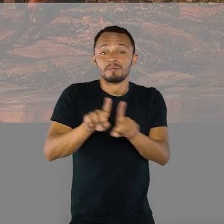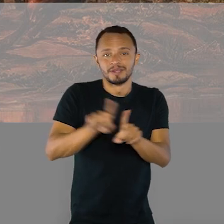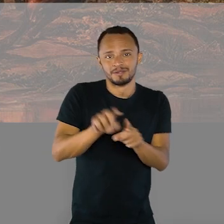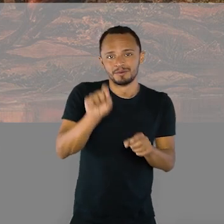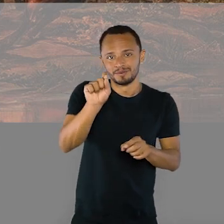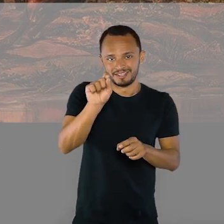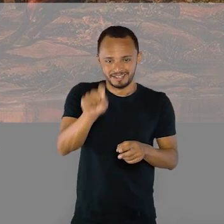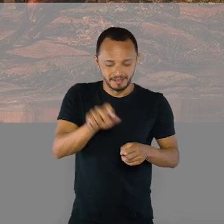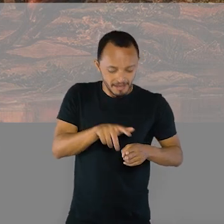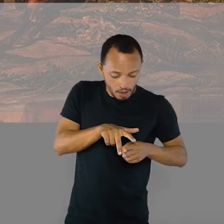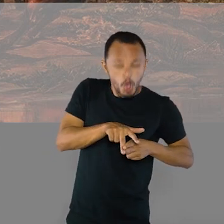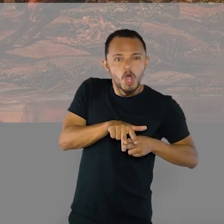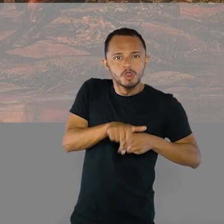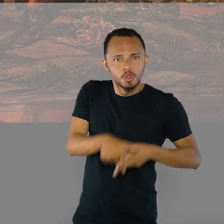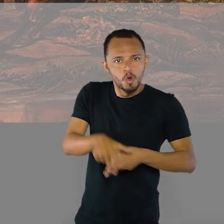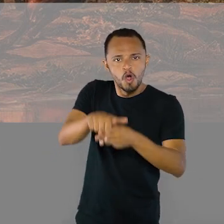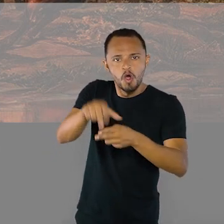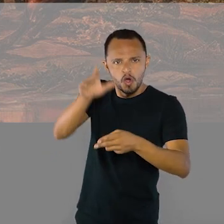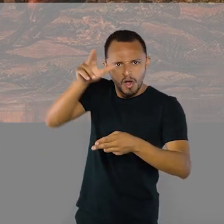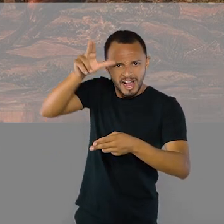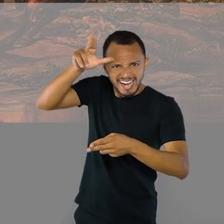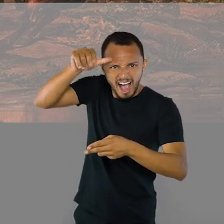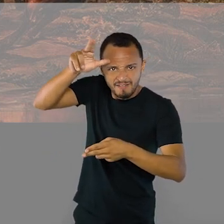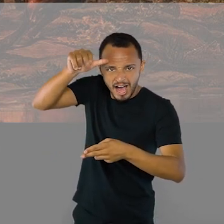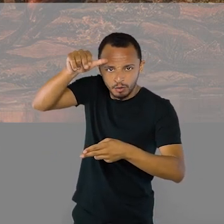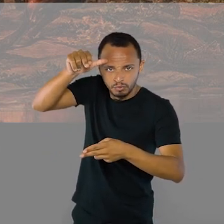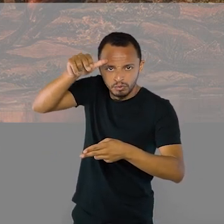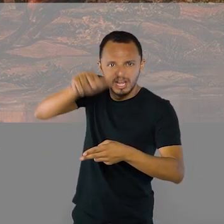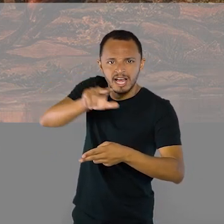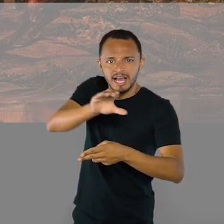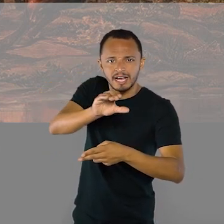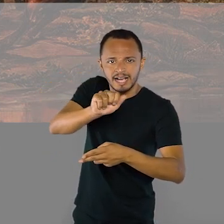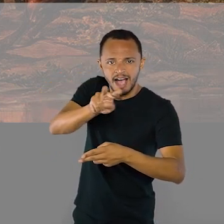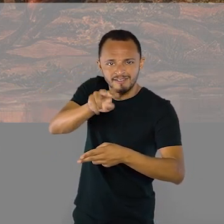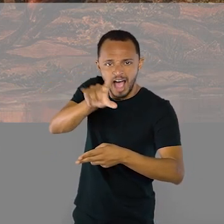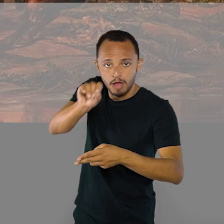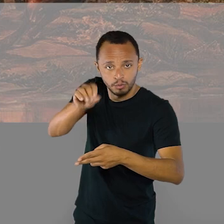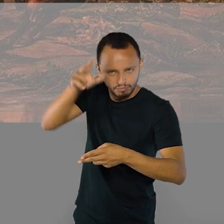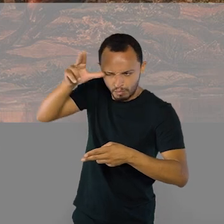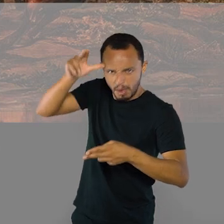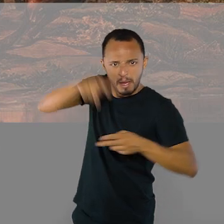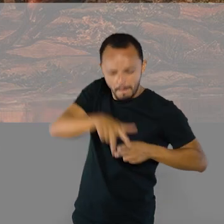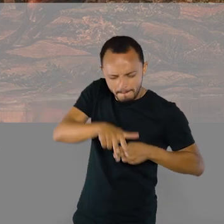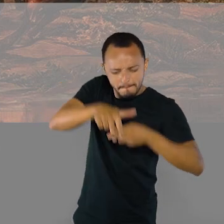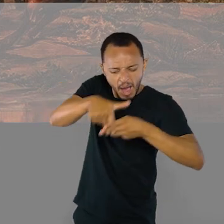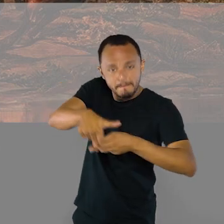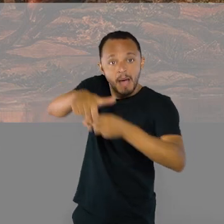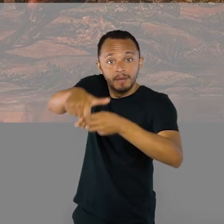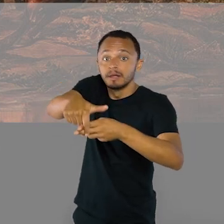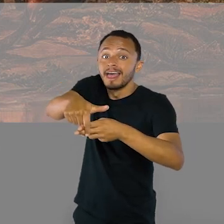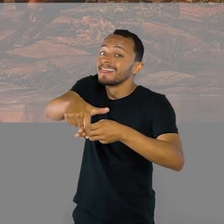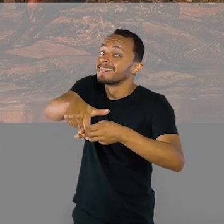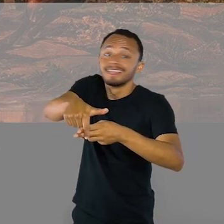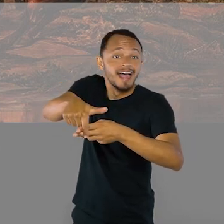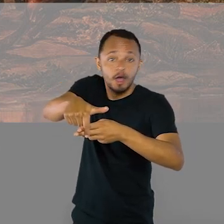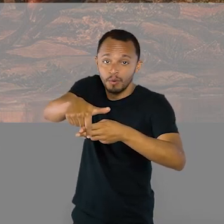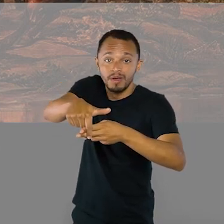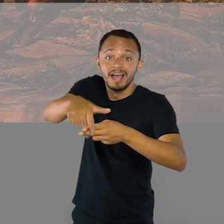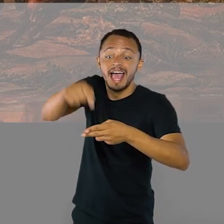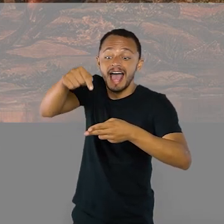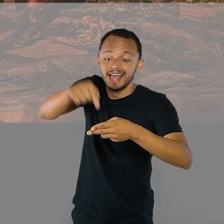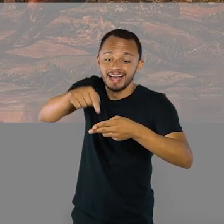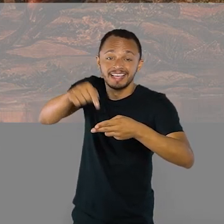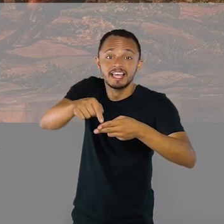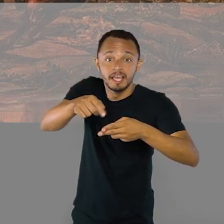num burro, porque era assim que se venciam grandes distâncias. Lembrem da frase, em nome